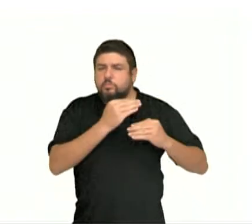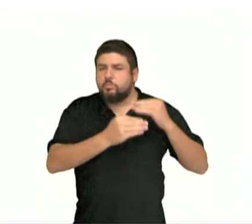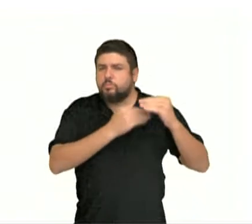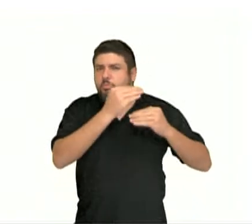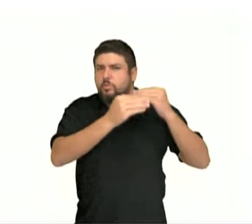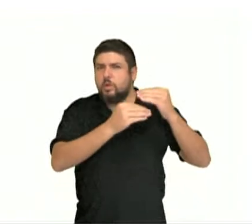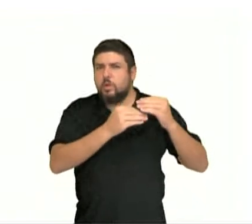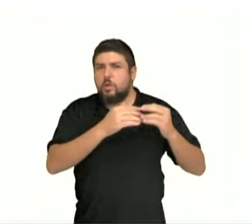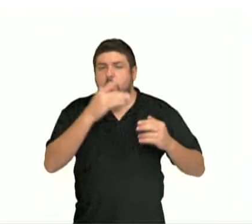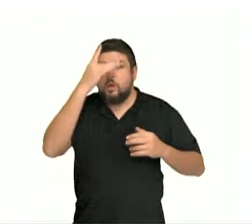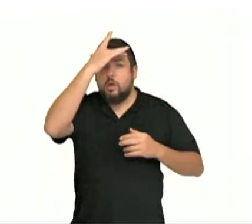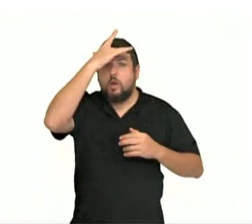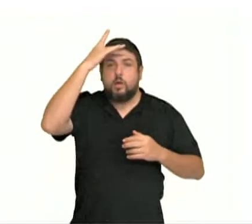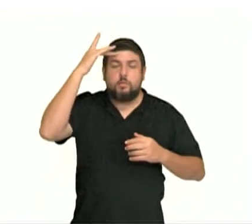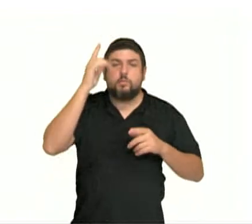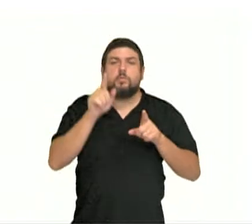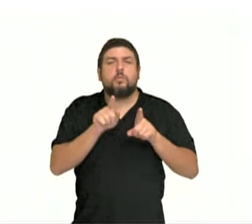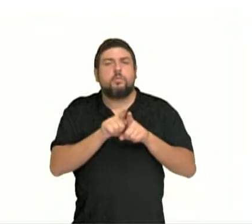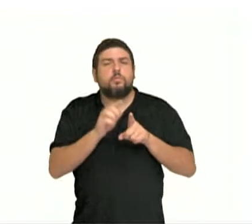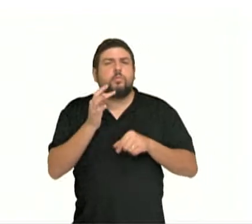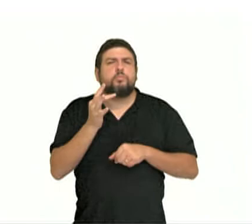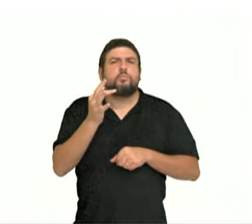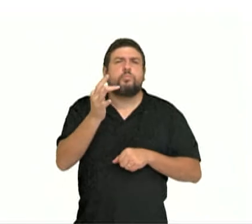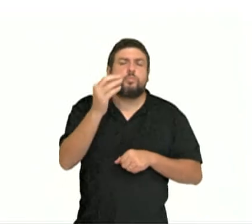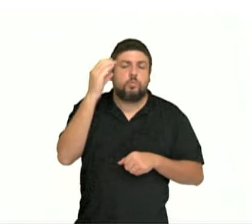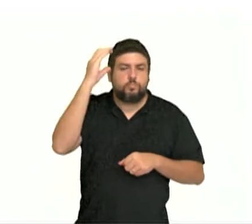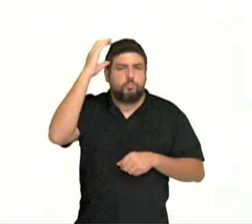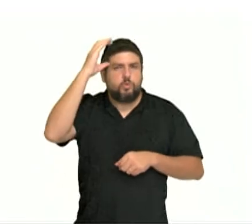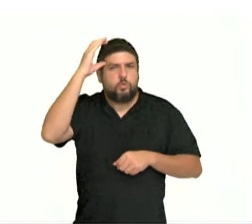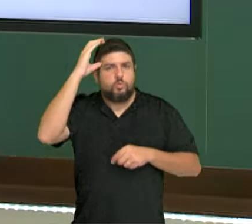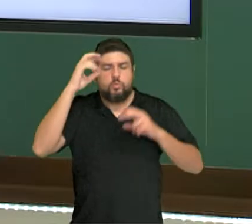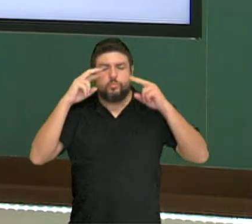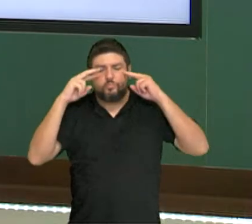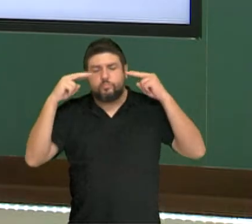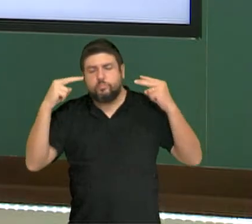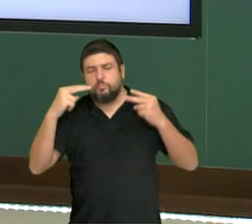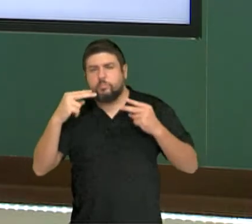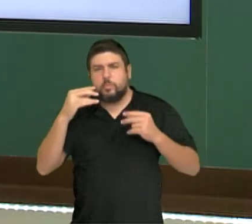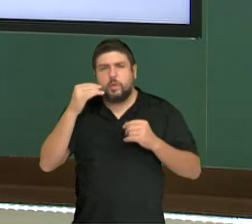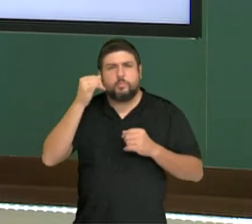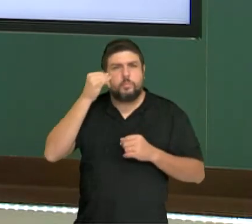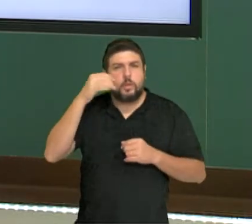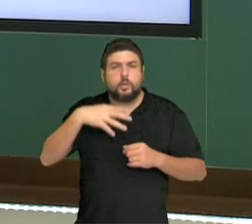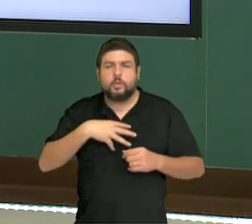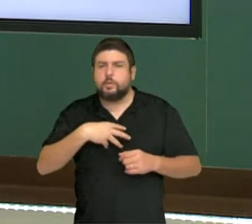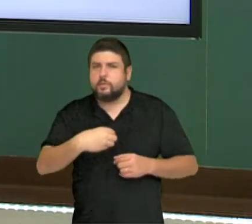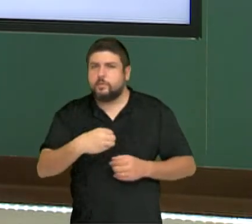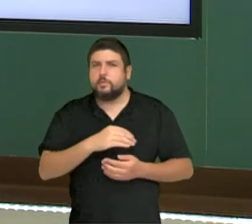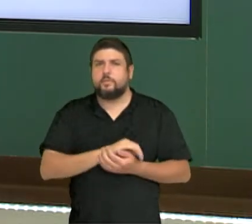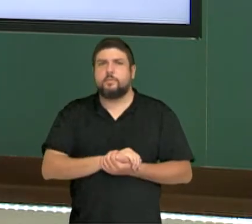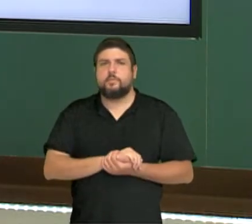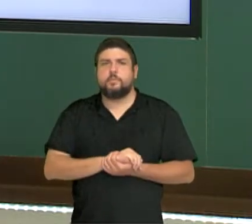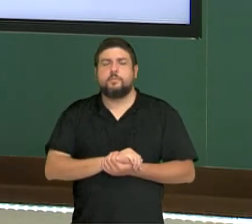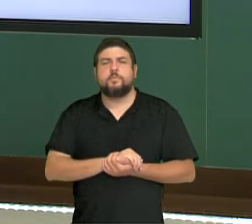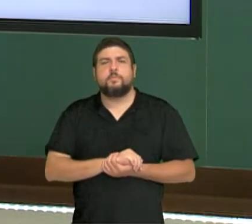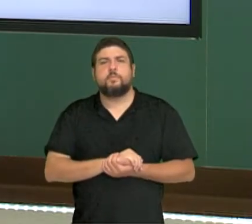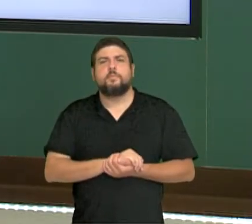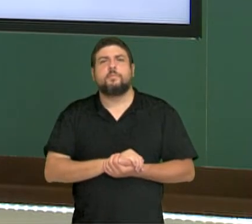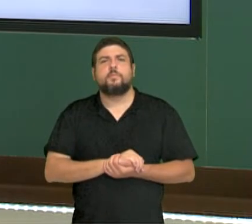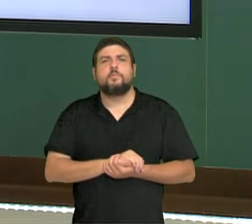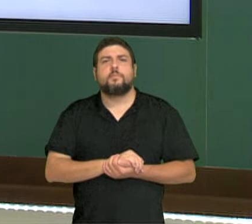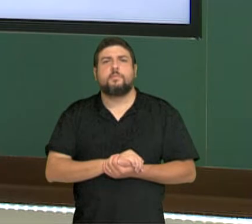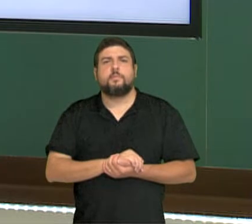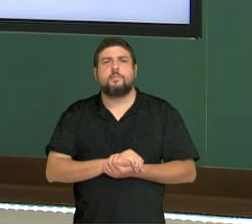ter consciência de ter menos filhos então a teoria de malthus ficou furada por causa dessa situação